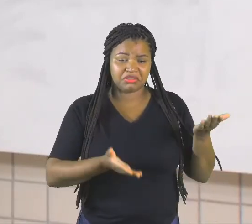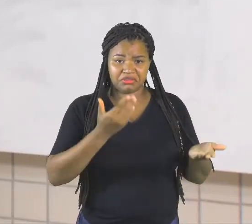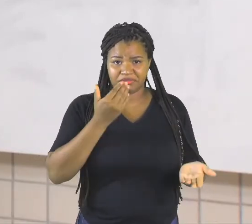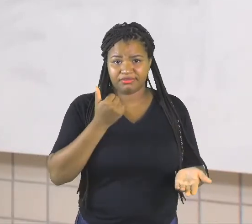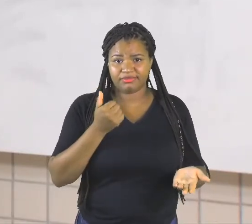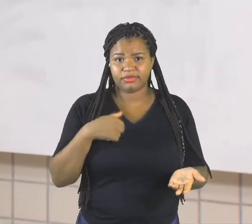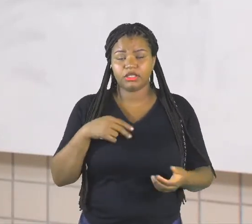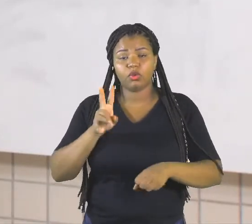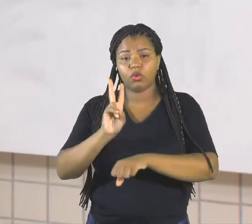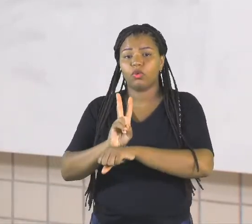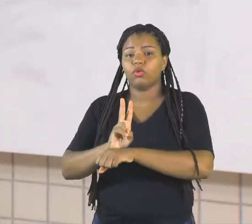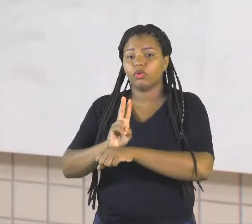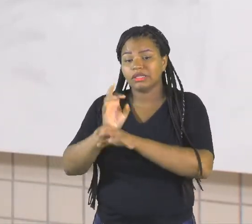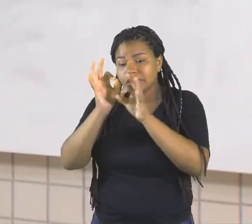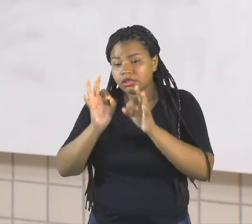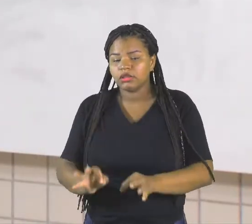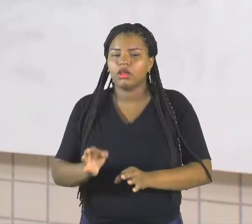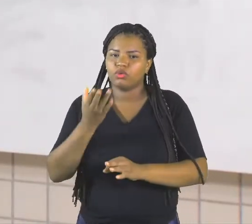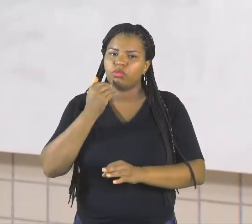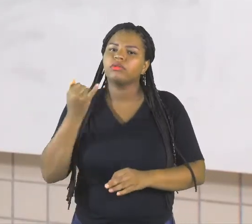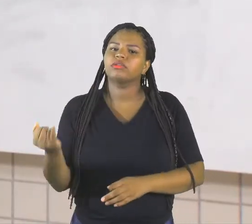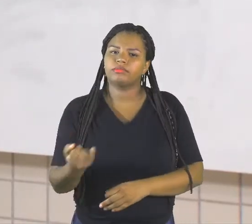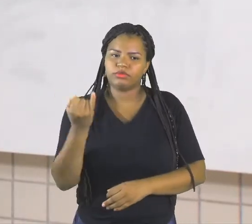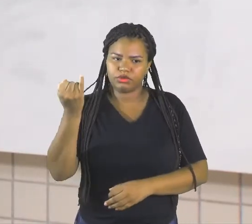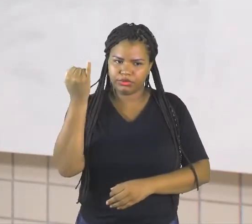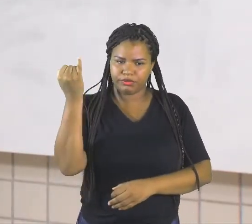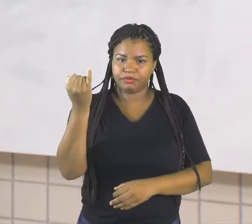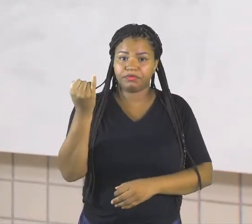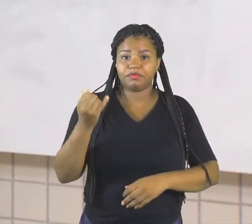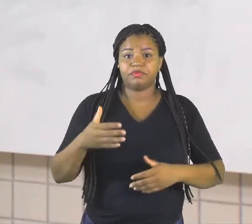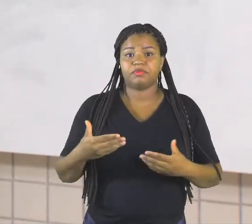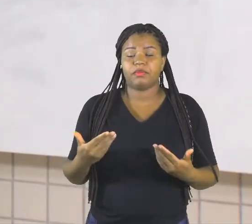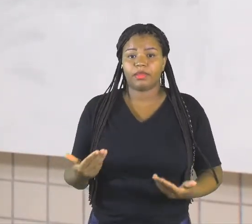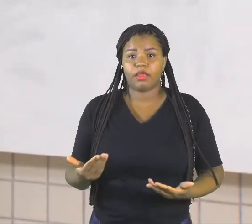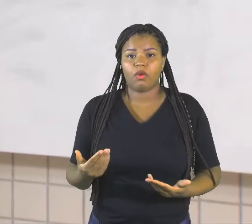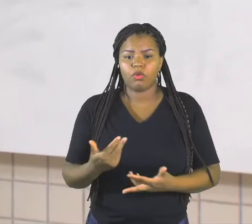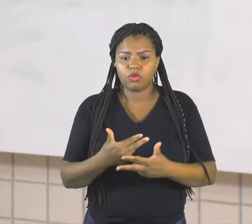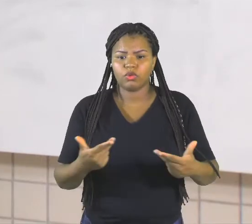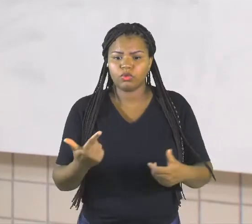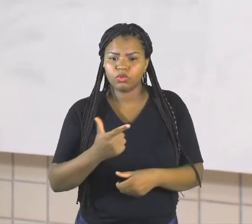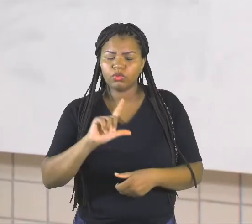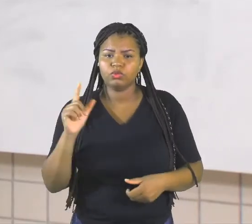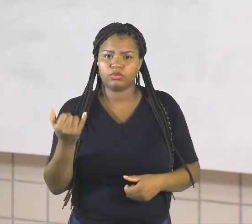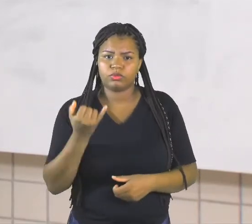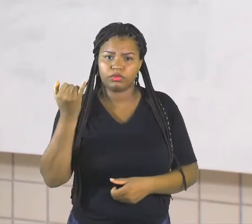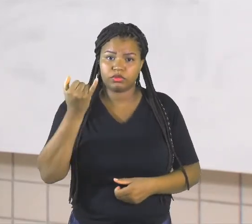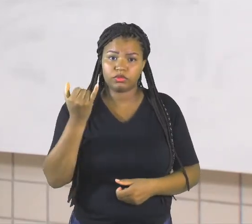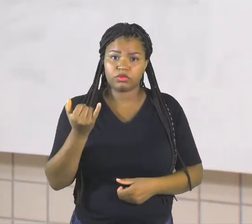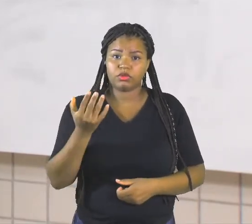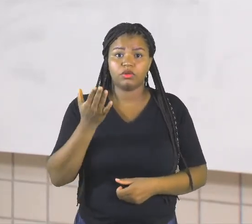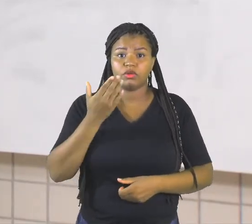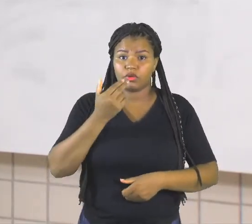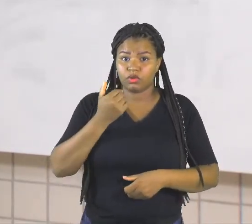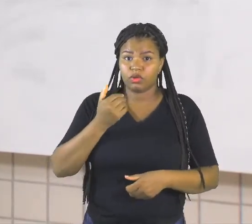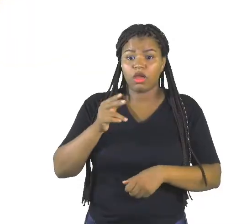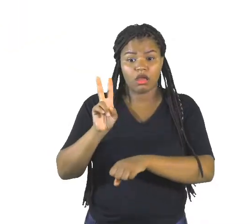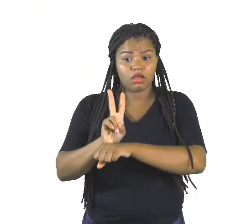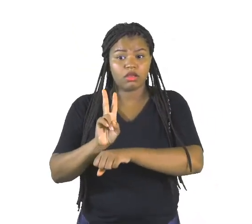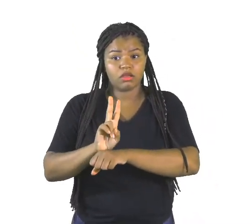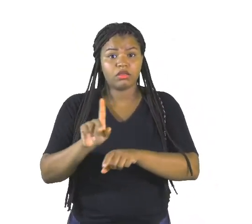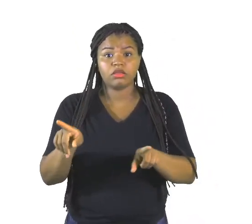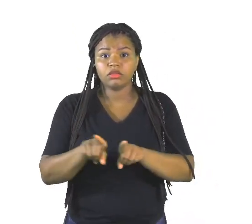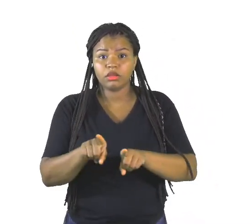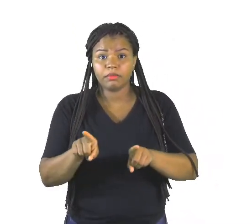alimentos é muito importante. Uma outra coisa, né, que é importante também em relação aos alimentos, além da sua conservação, é o